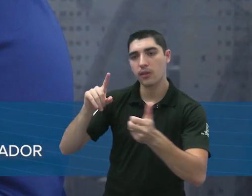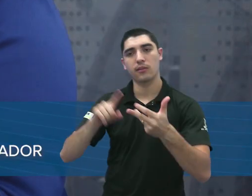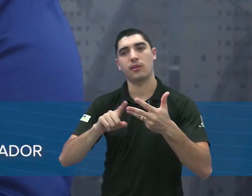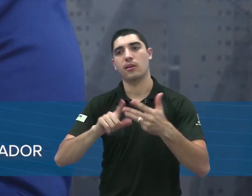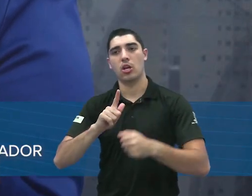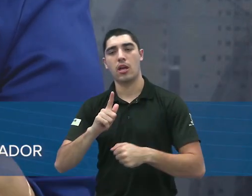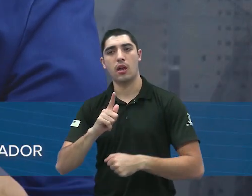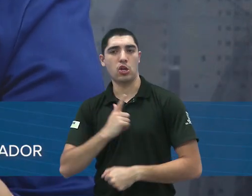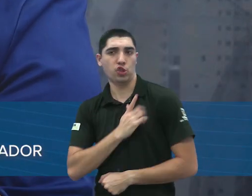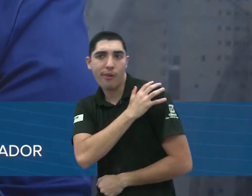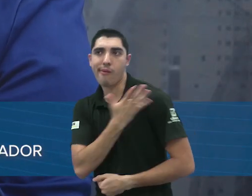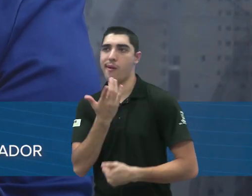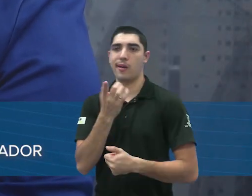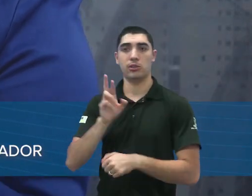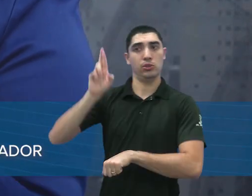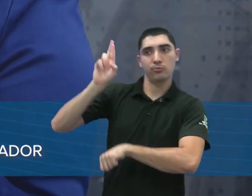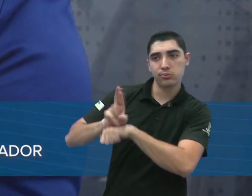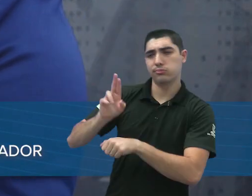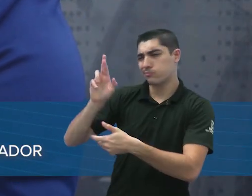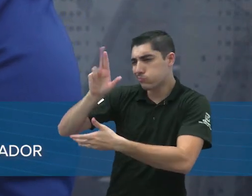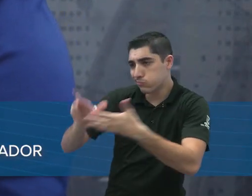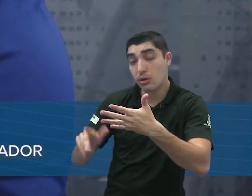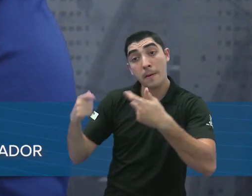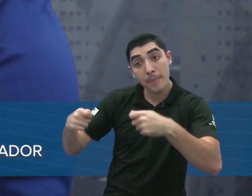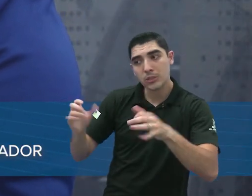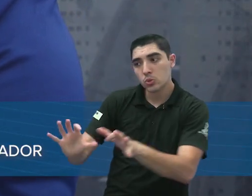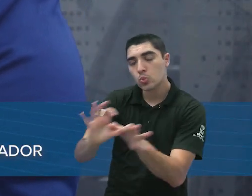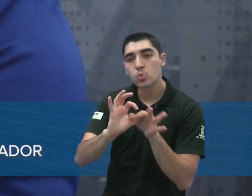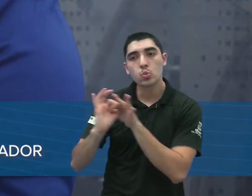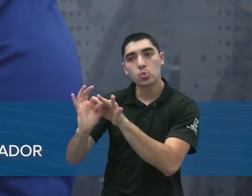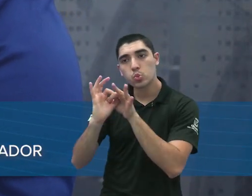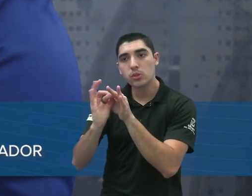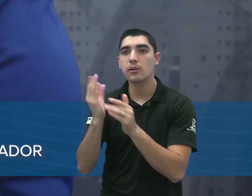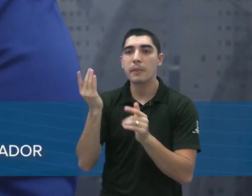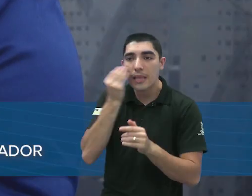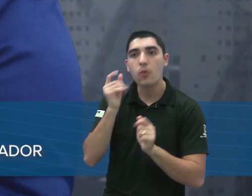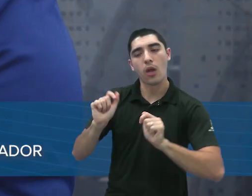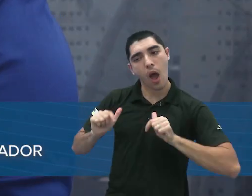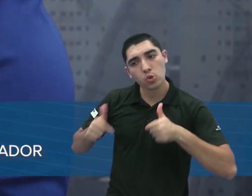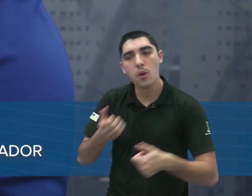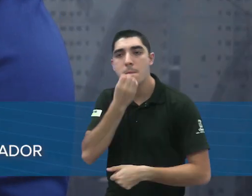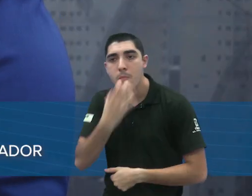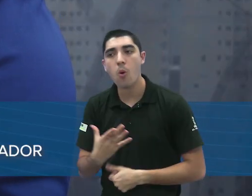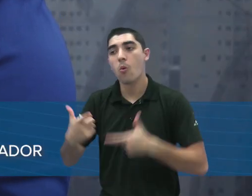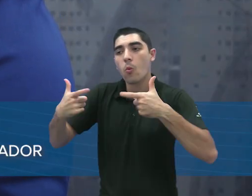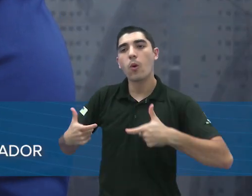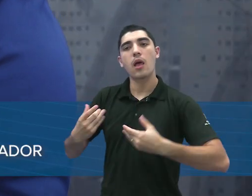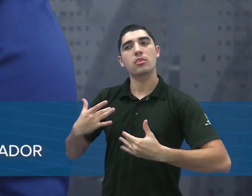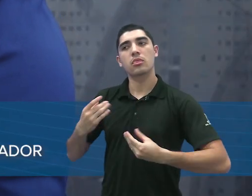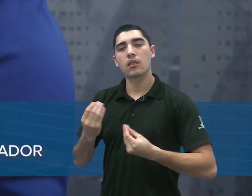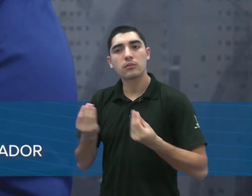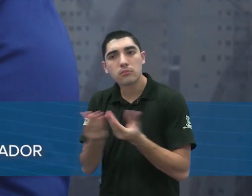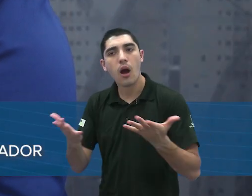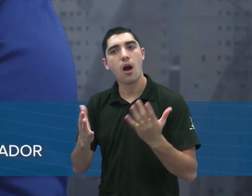envolvem o cuidado com o trabalhador precisam estar envolvidos aí nessas boas práticas, criação de um ambiente saudável,